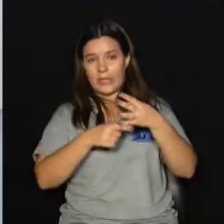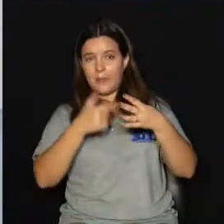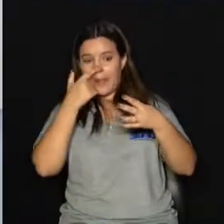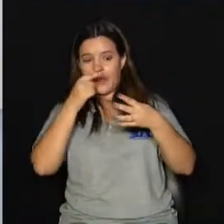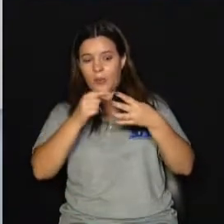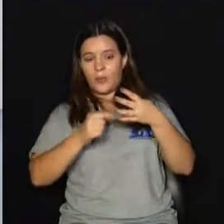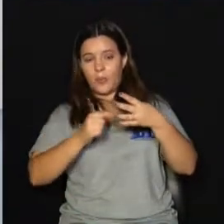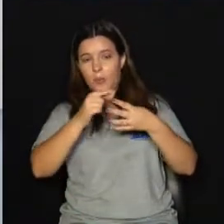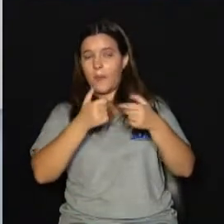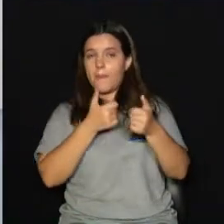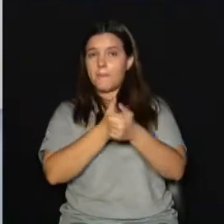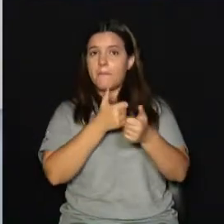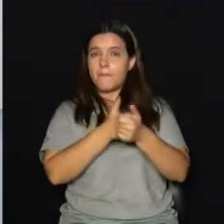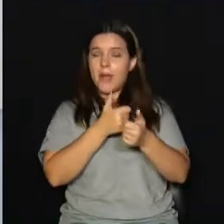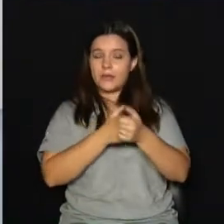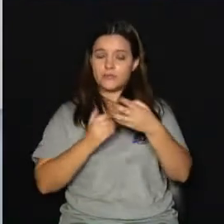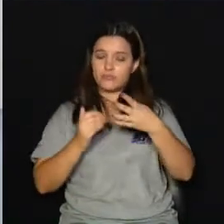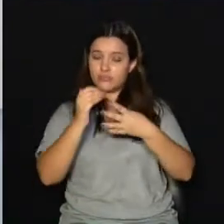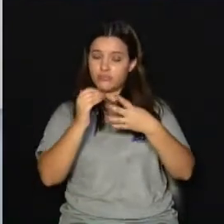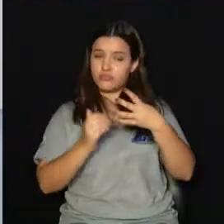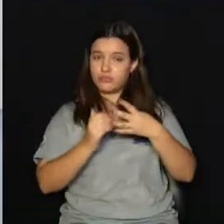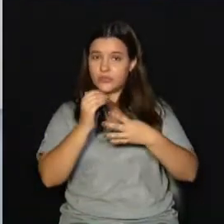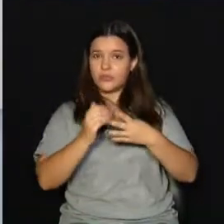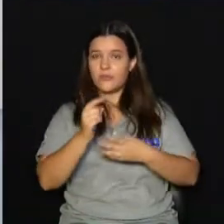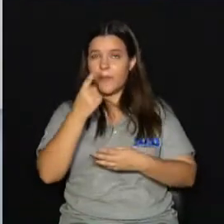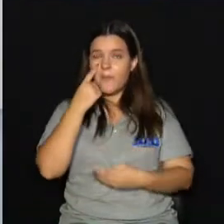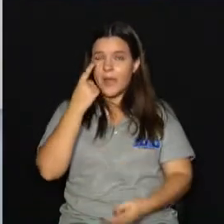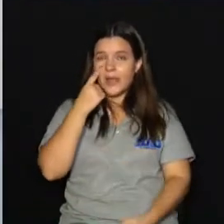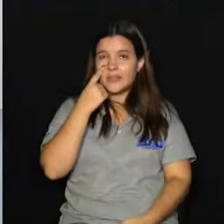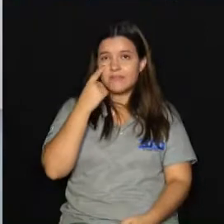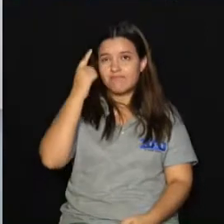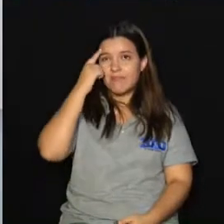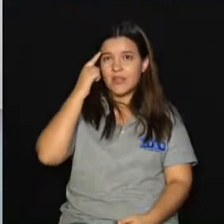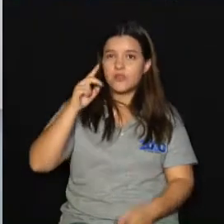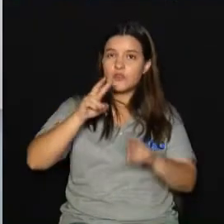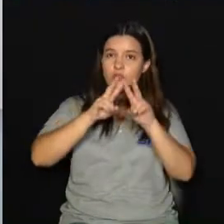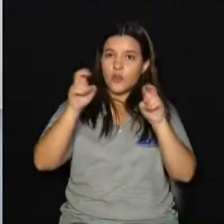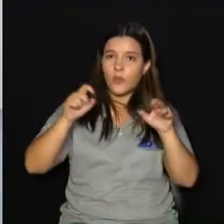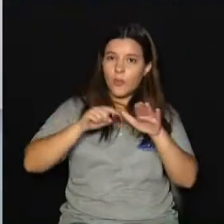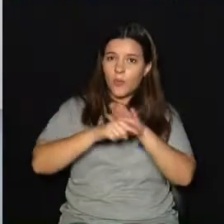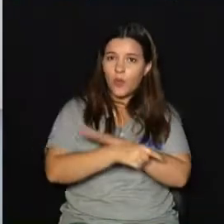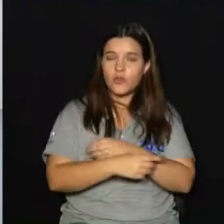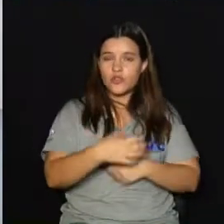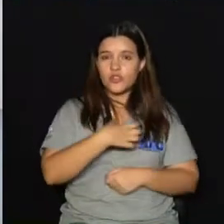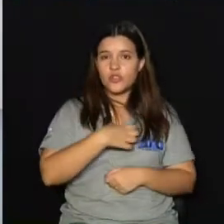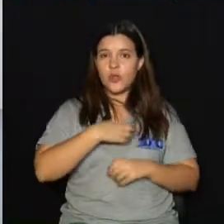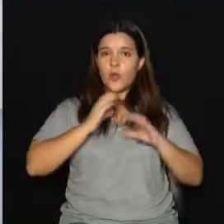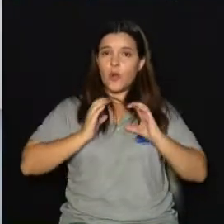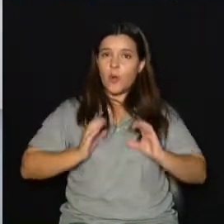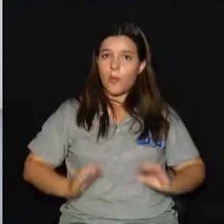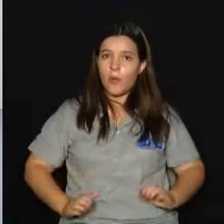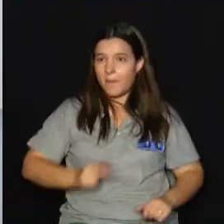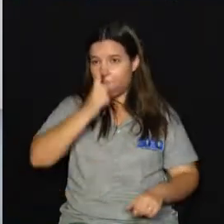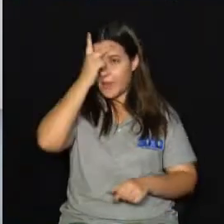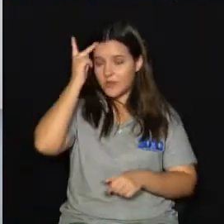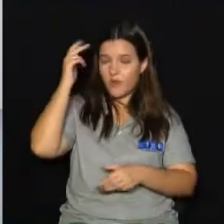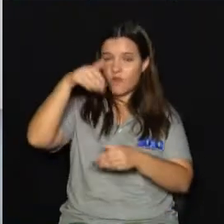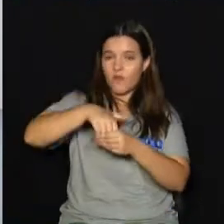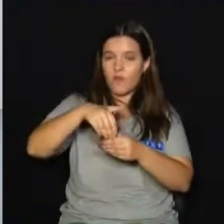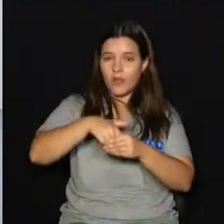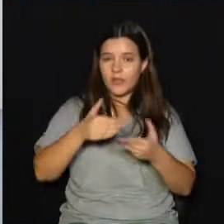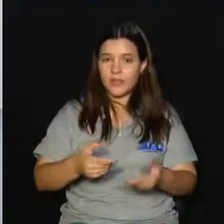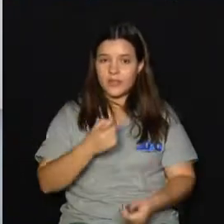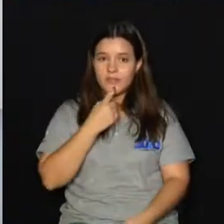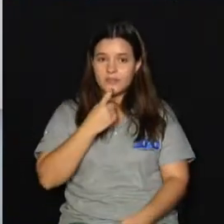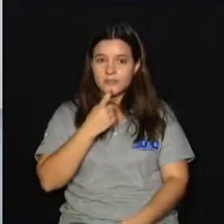este panorama mostra e que análise você enxerga do comportamento dos campineiros? Bom,